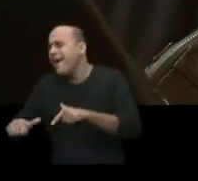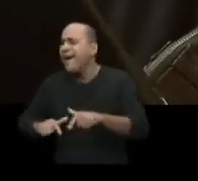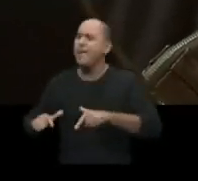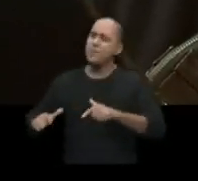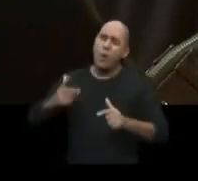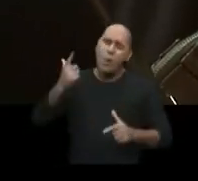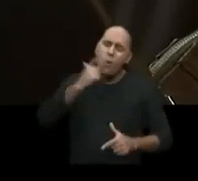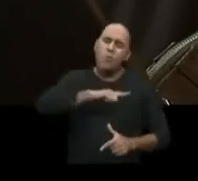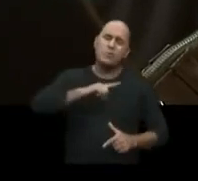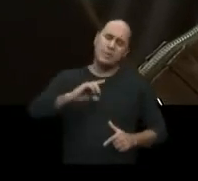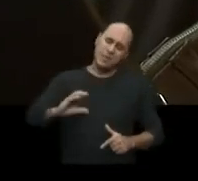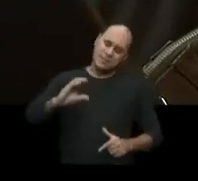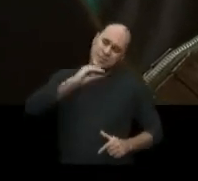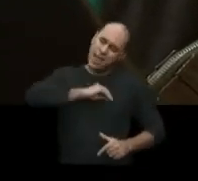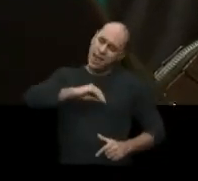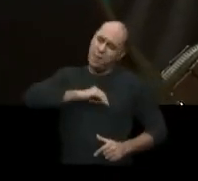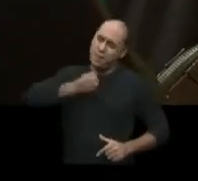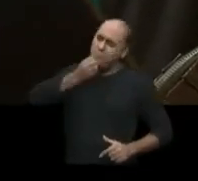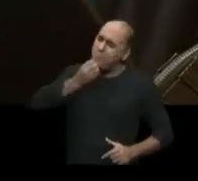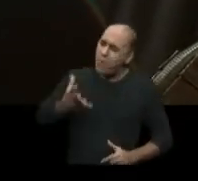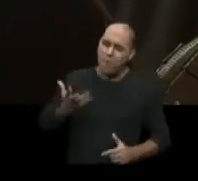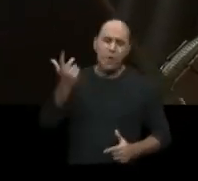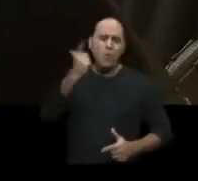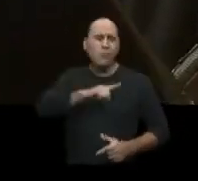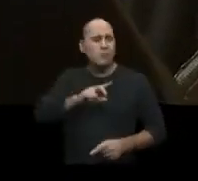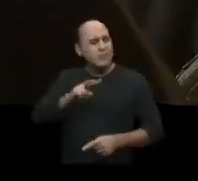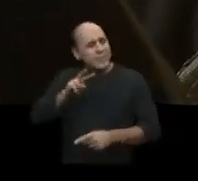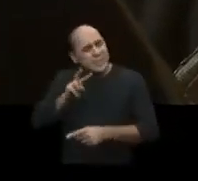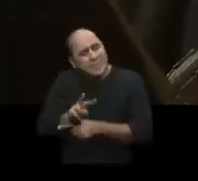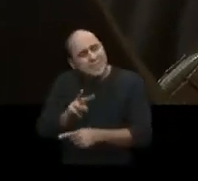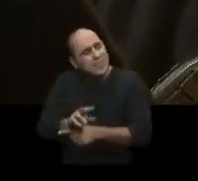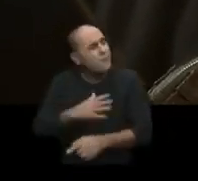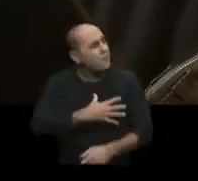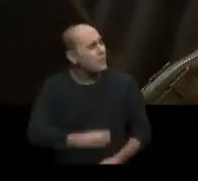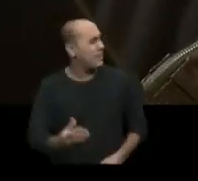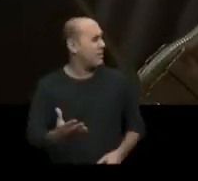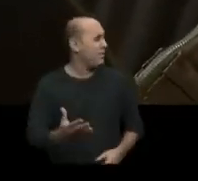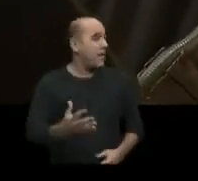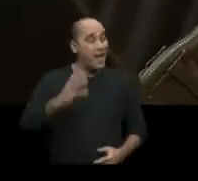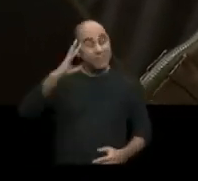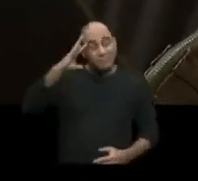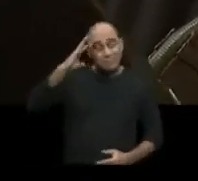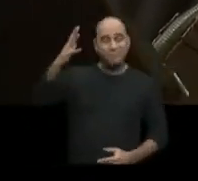ter uma estabilidade financeira. Depois decidimos engravidar.